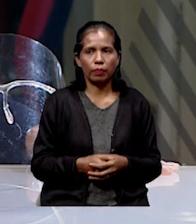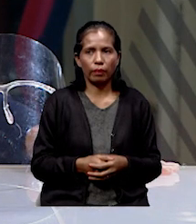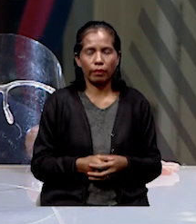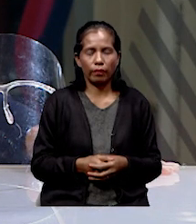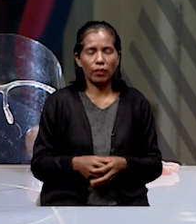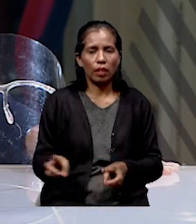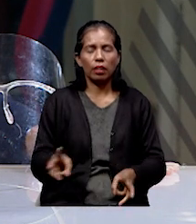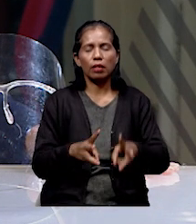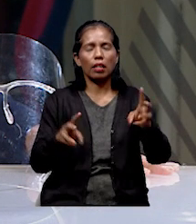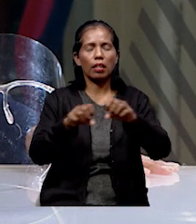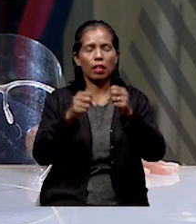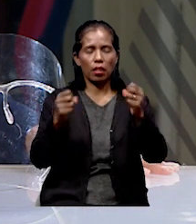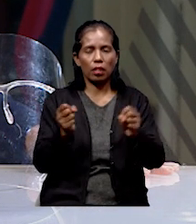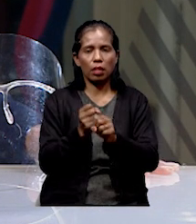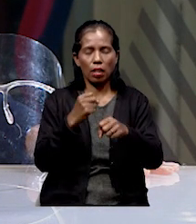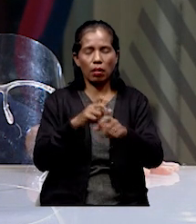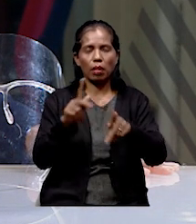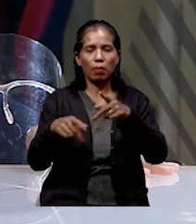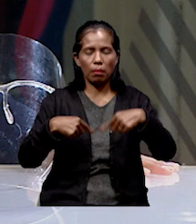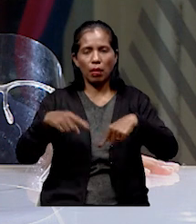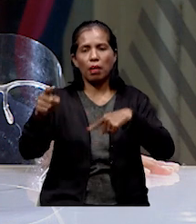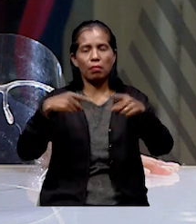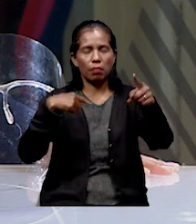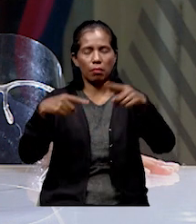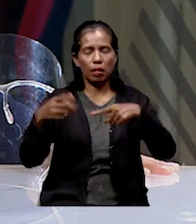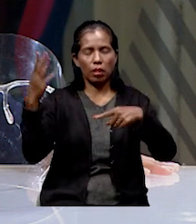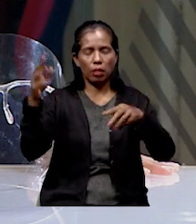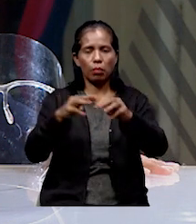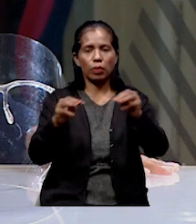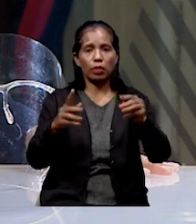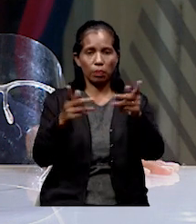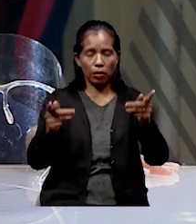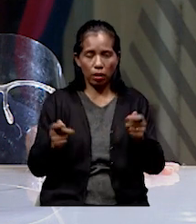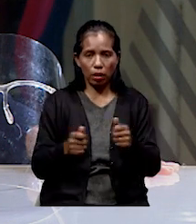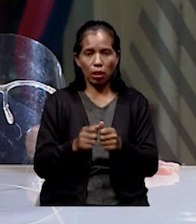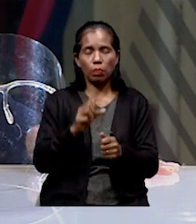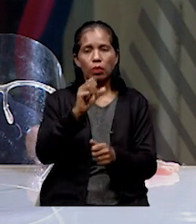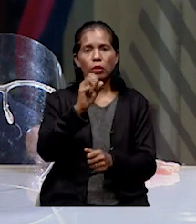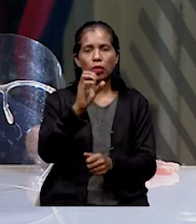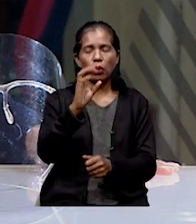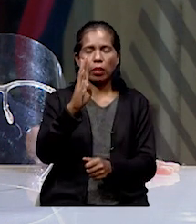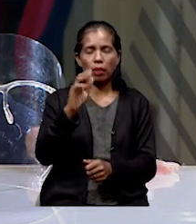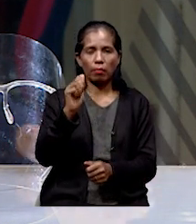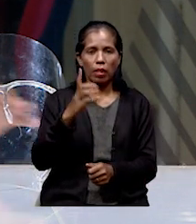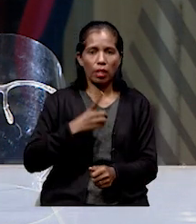Condição estrada A dificulta o movimento população e o posto administrativo Soibada.